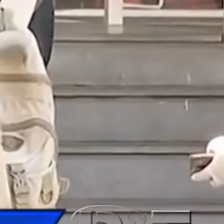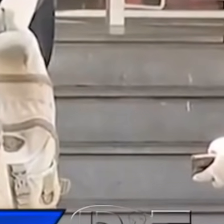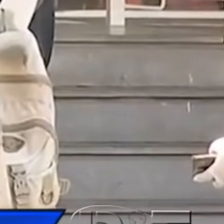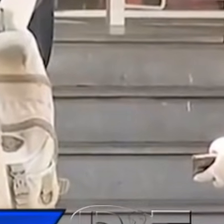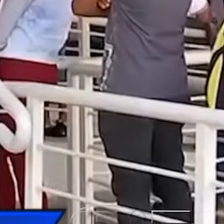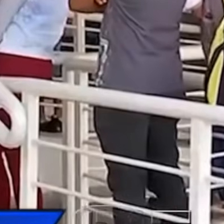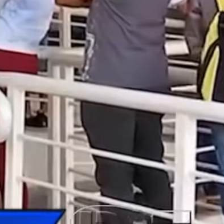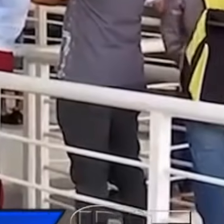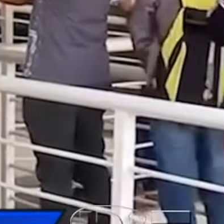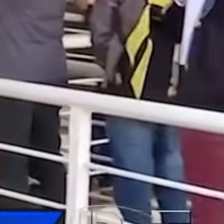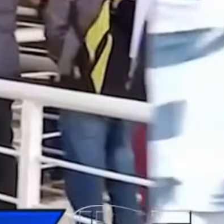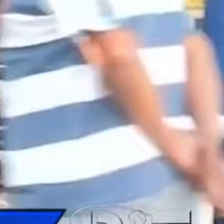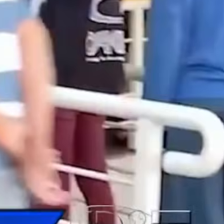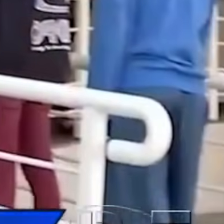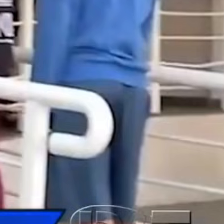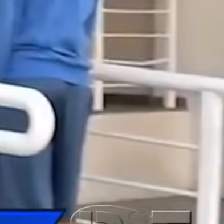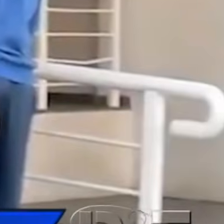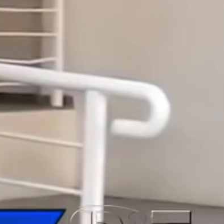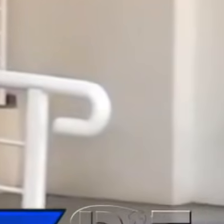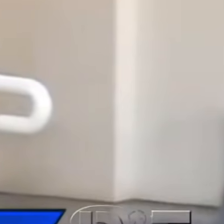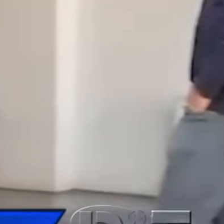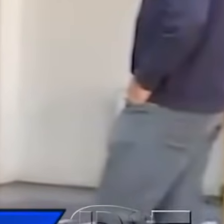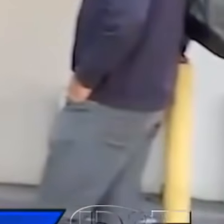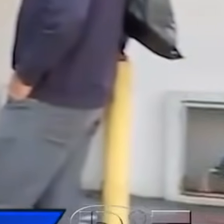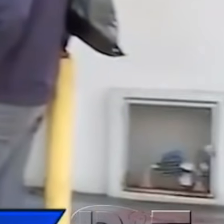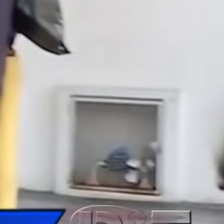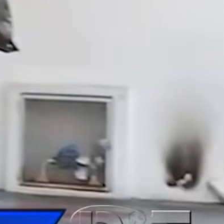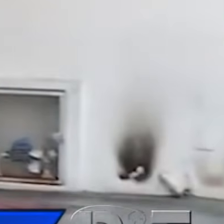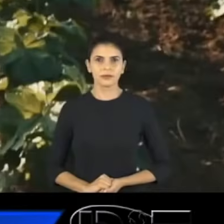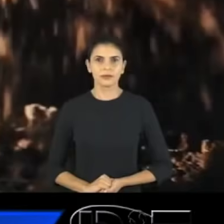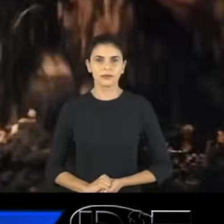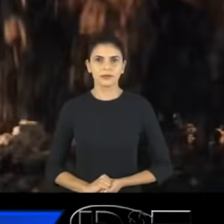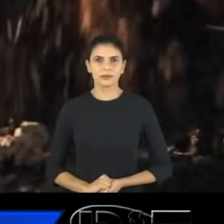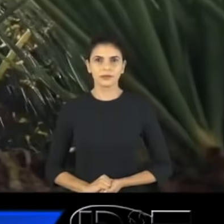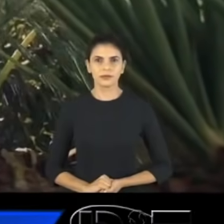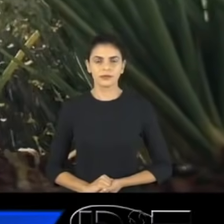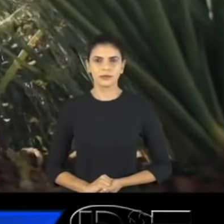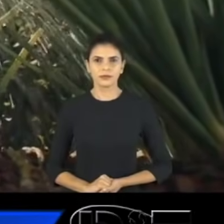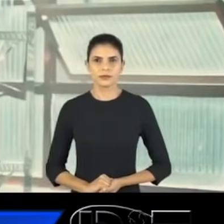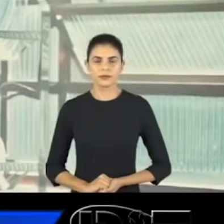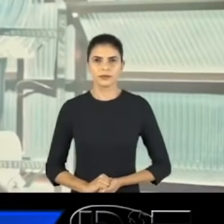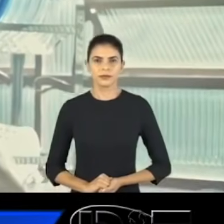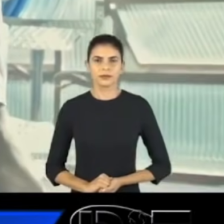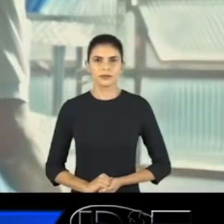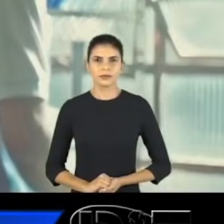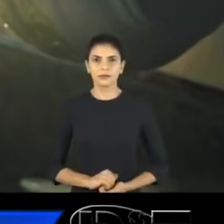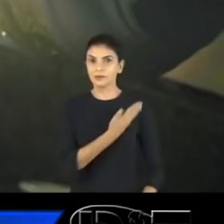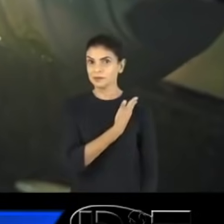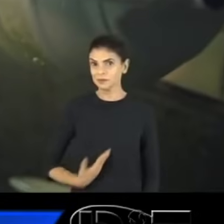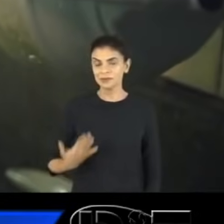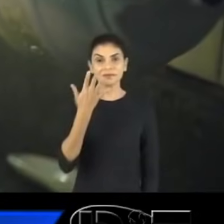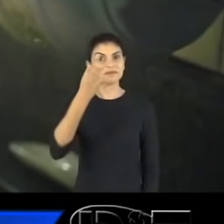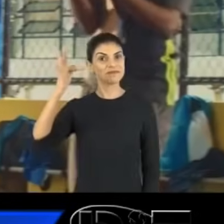de reais na economia do país. A partir de novembro, começa o pagamento do novo Auxílio Brasil, que vai substituir o Bolsa Família.